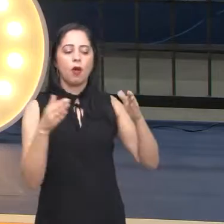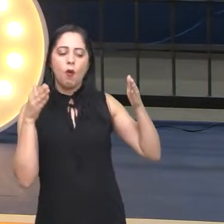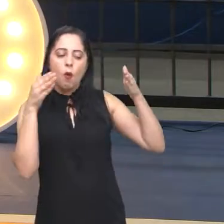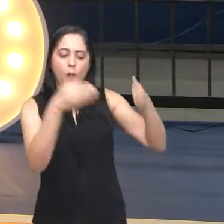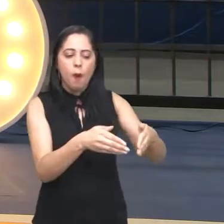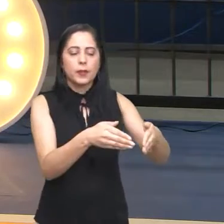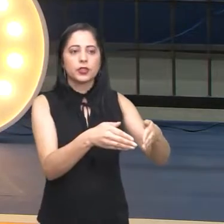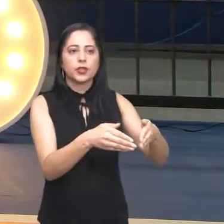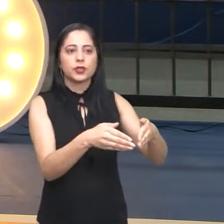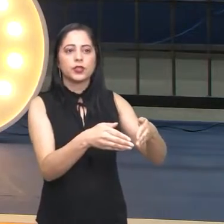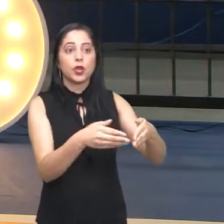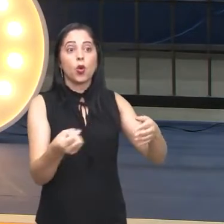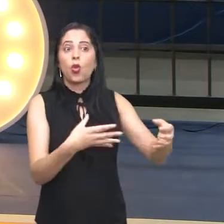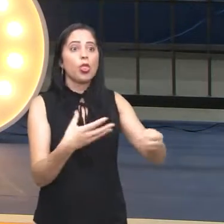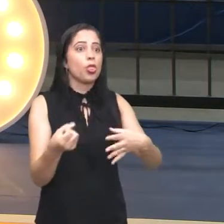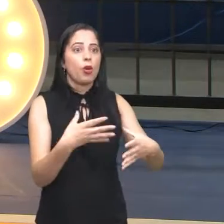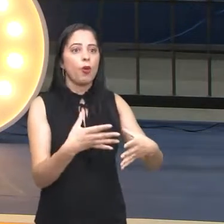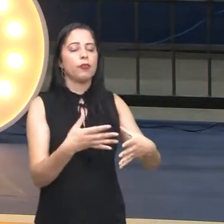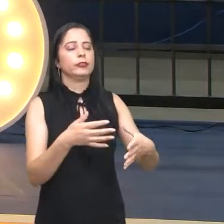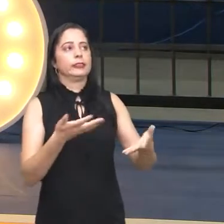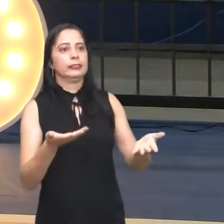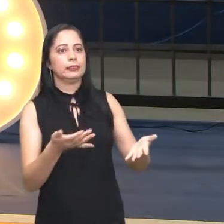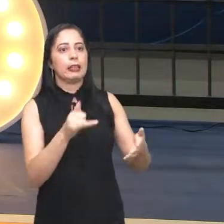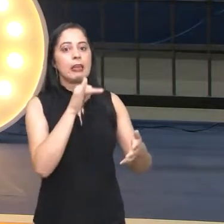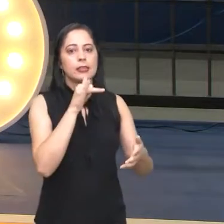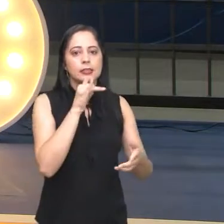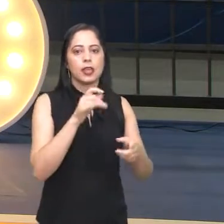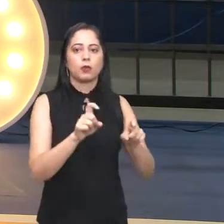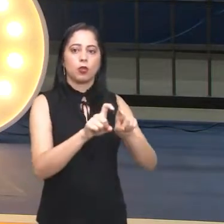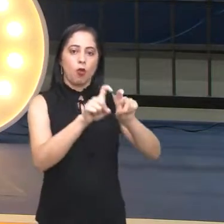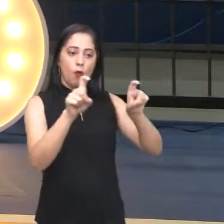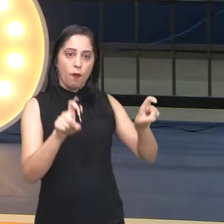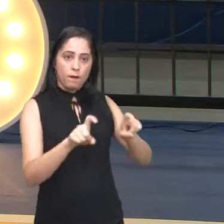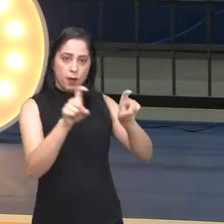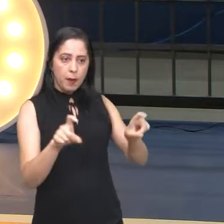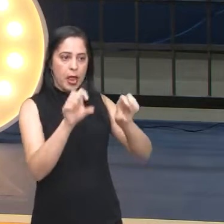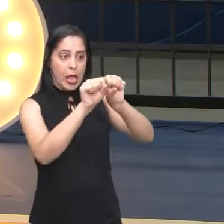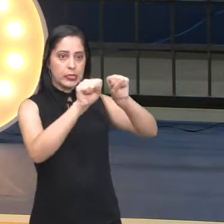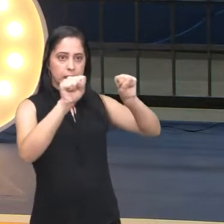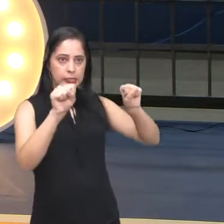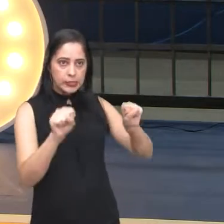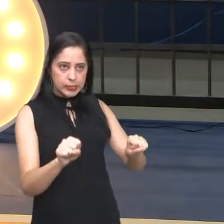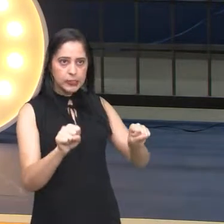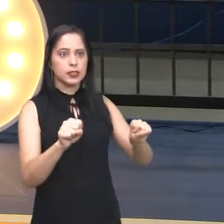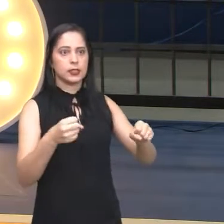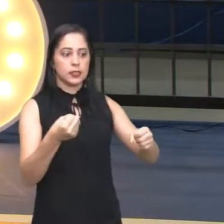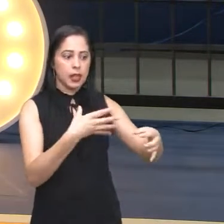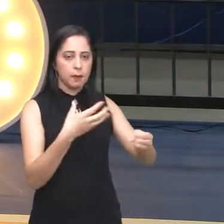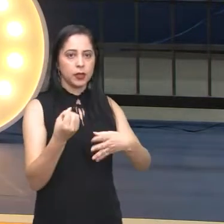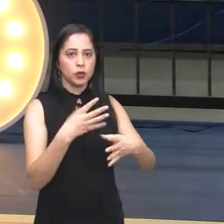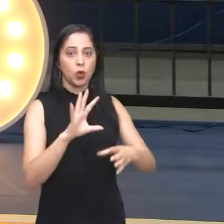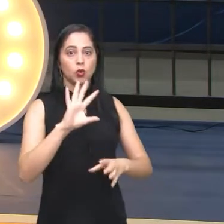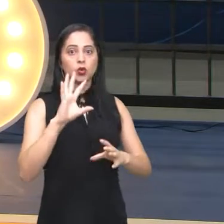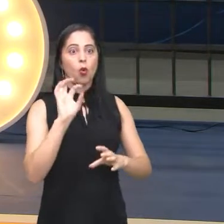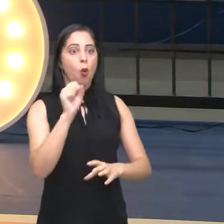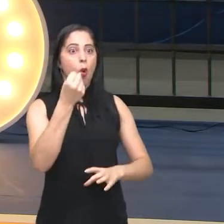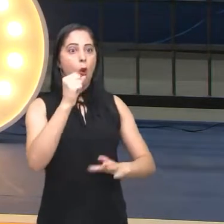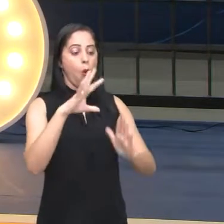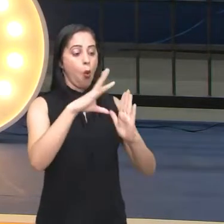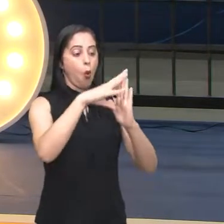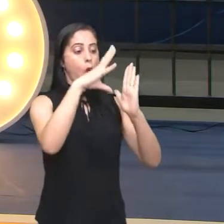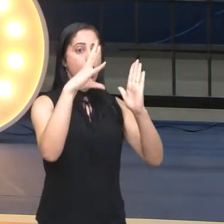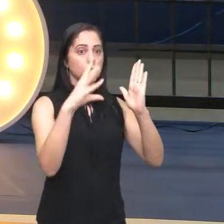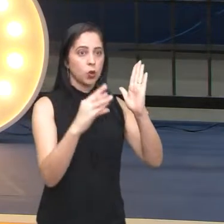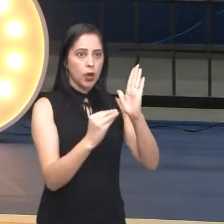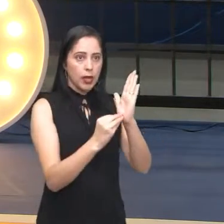são voltados ao que há de mais atual no mercado de trabalho, desde programar inovação, que vão ser aí 8